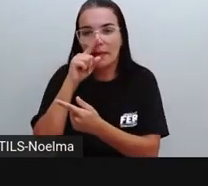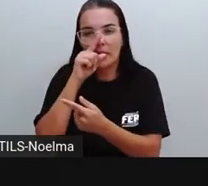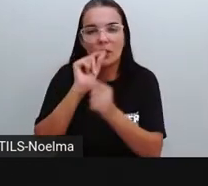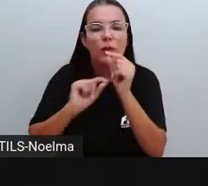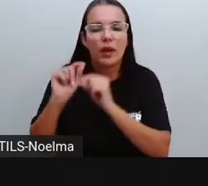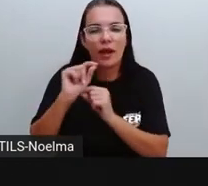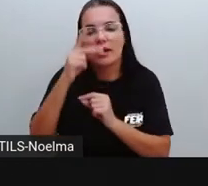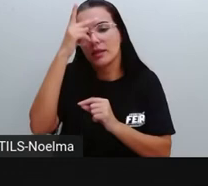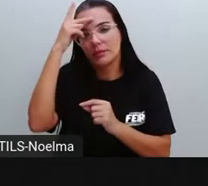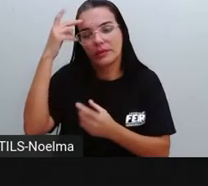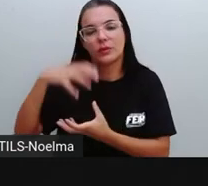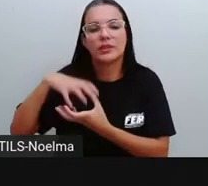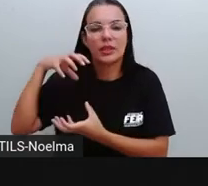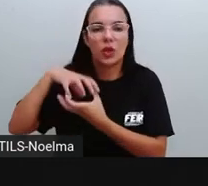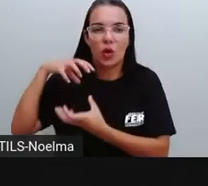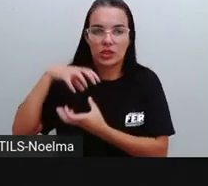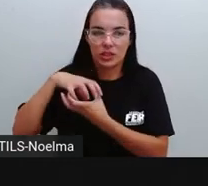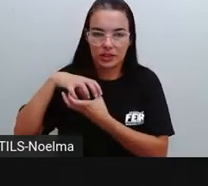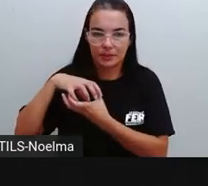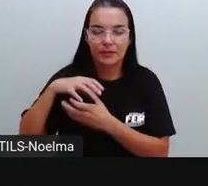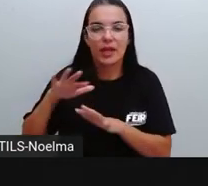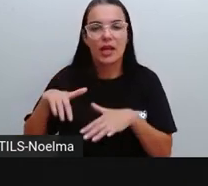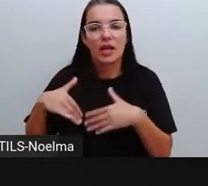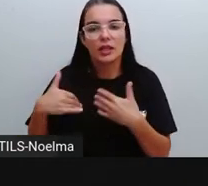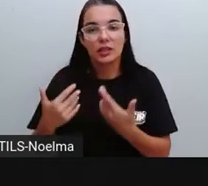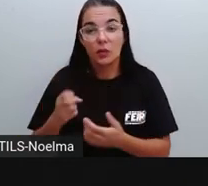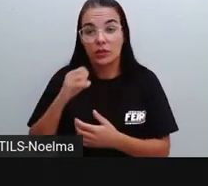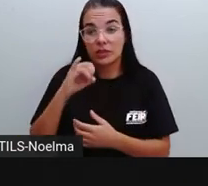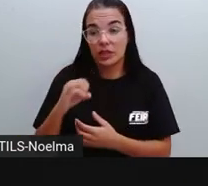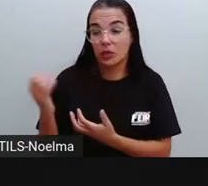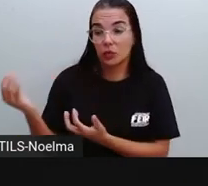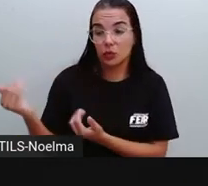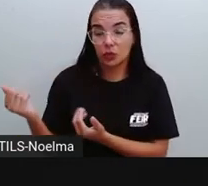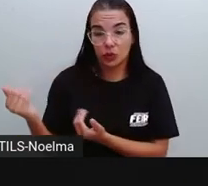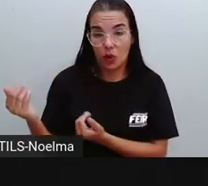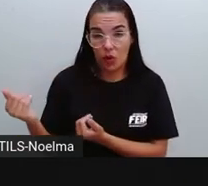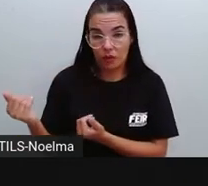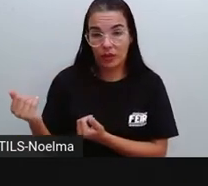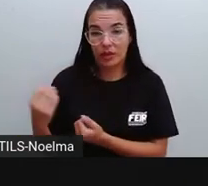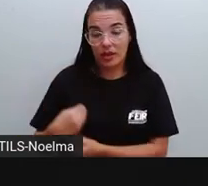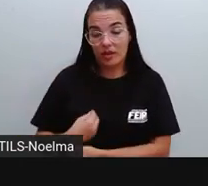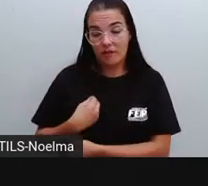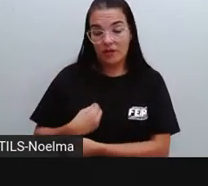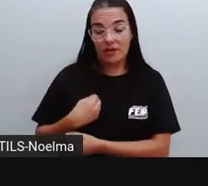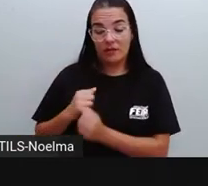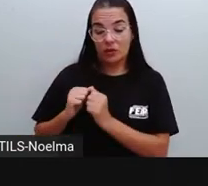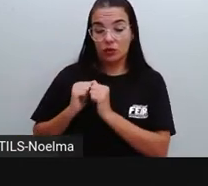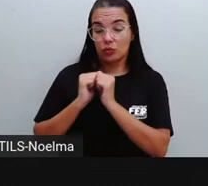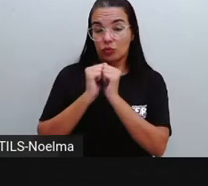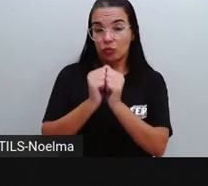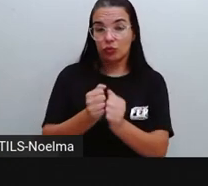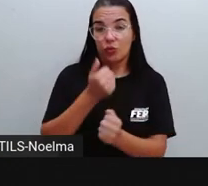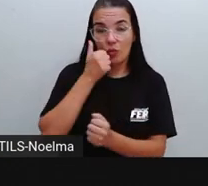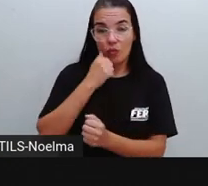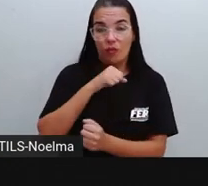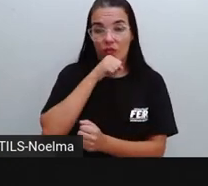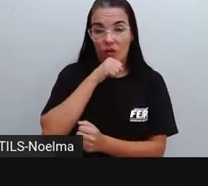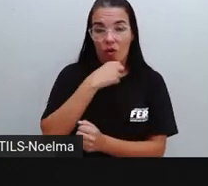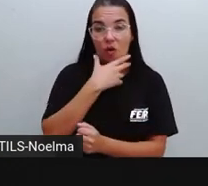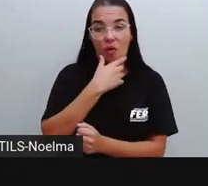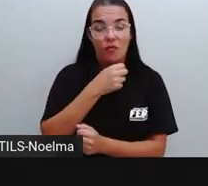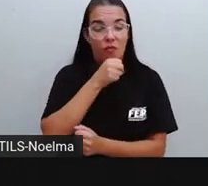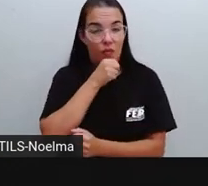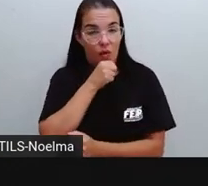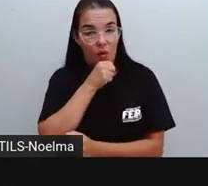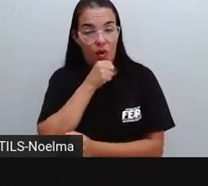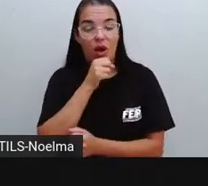justamente os idosos, tá? Então, se os jovens, principalmente aqueles que têm idosos em casa, de repente mora com